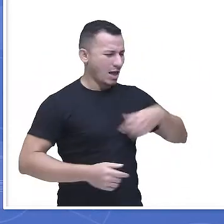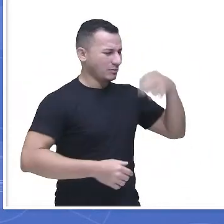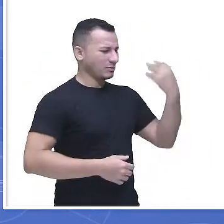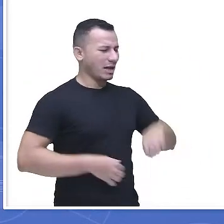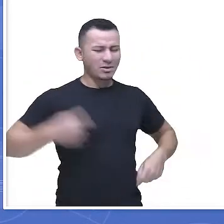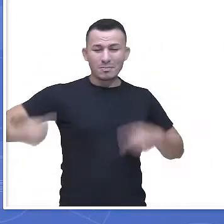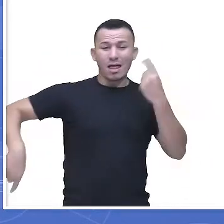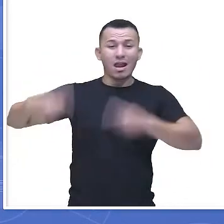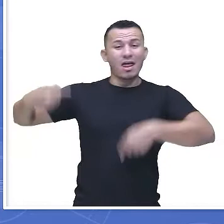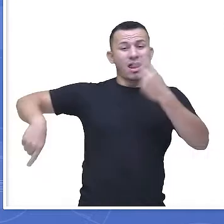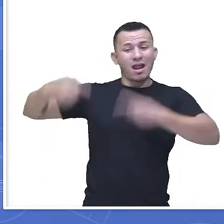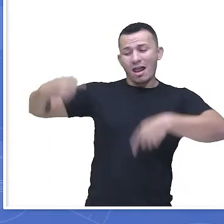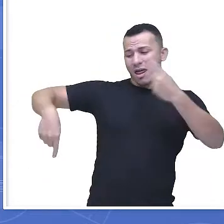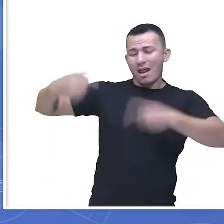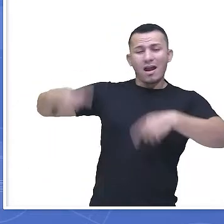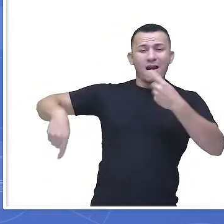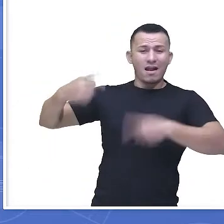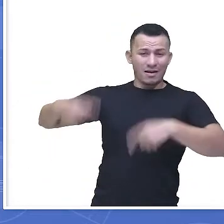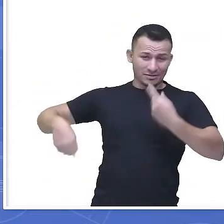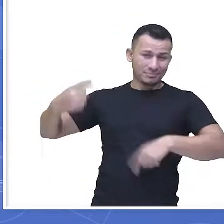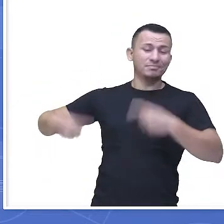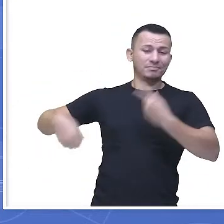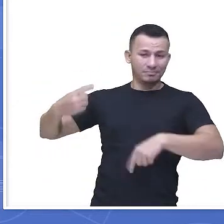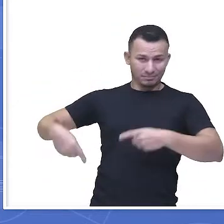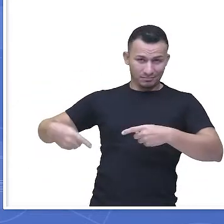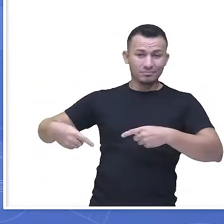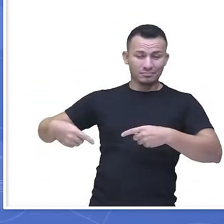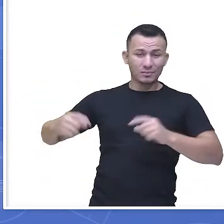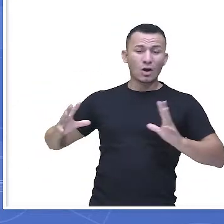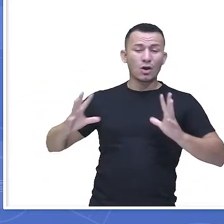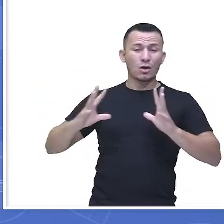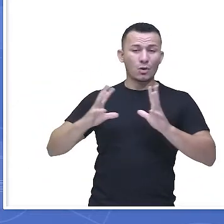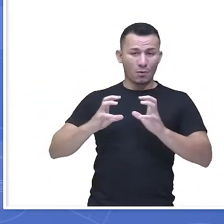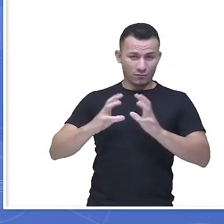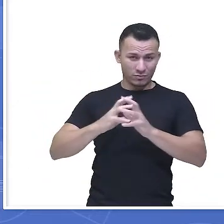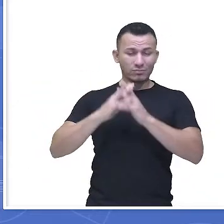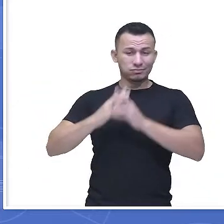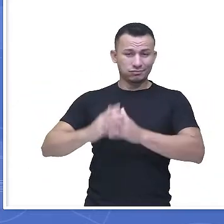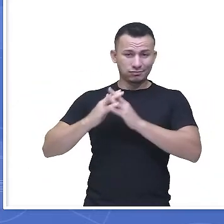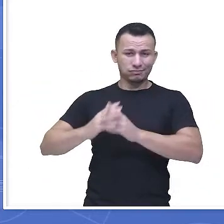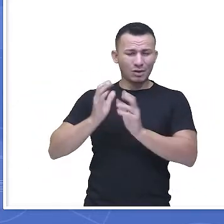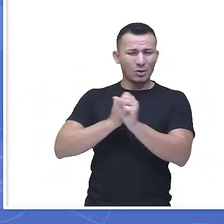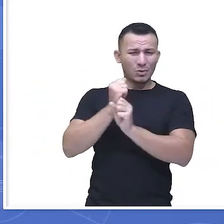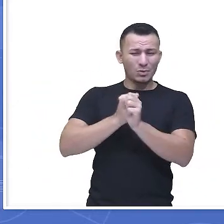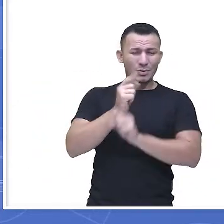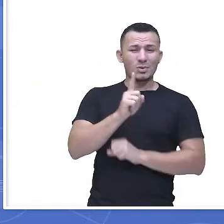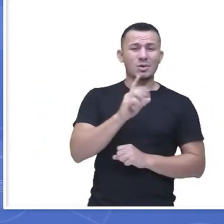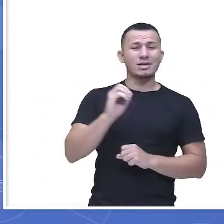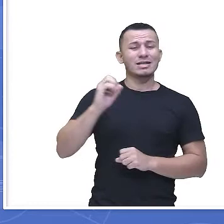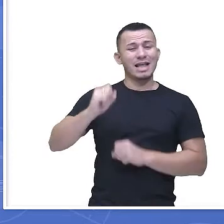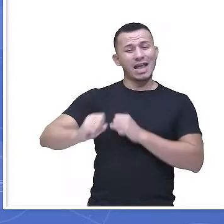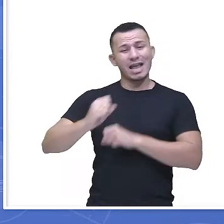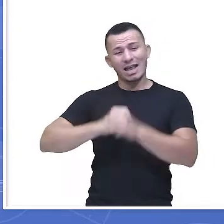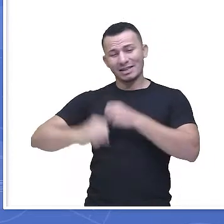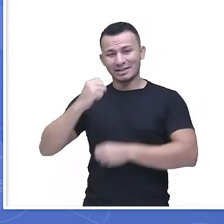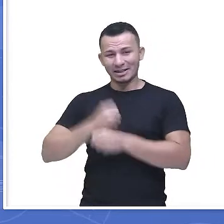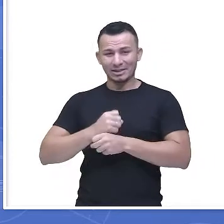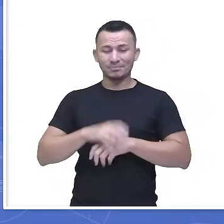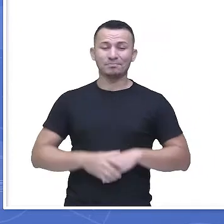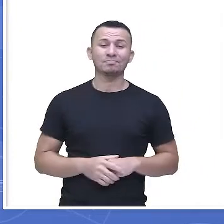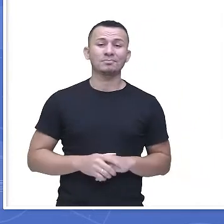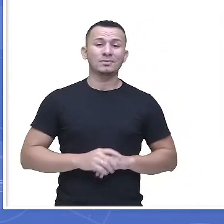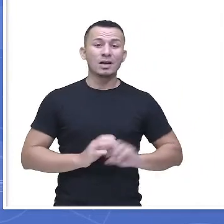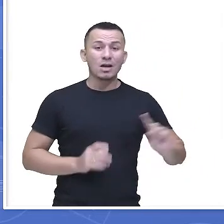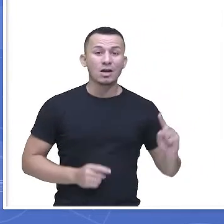força vital, você não esterilizou direito. Ficou nessa confusão aí por quase 100 anos. E aí chegou um cientista